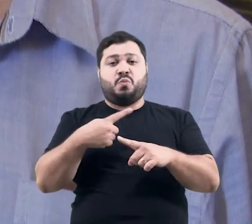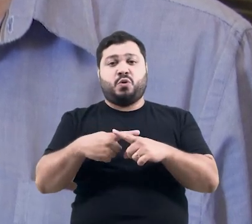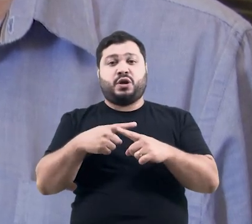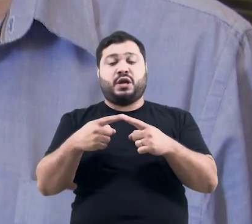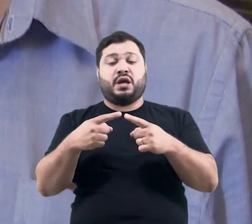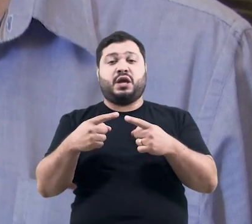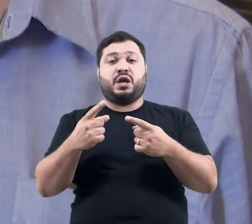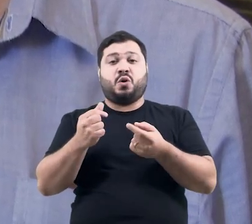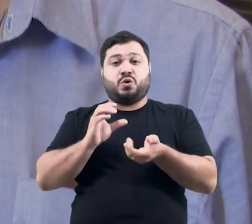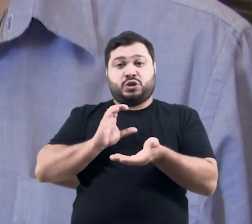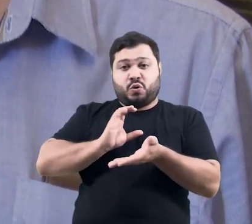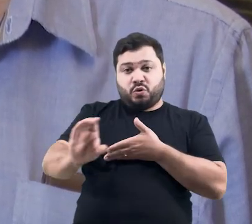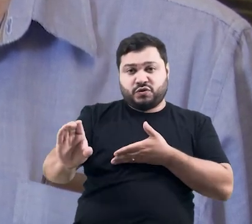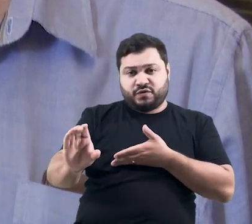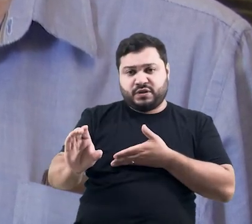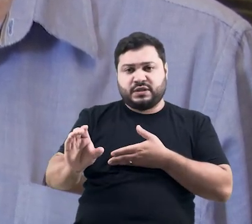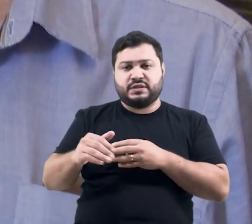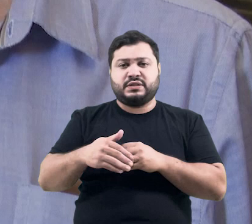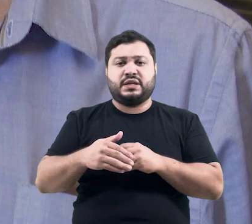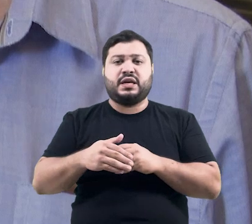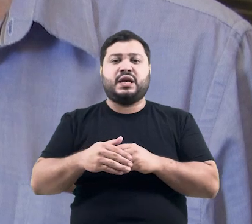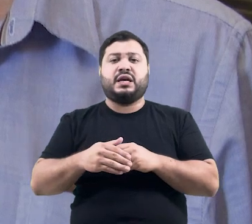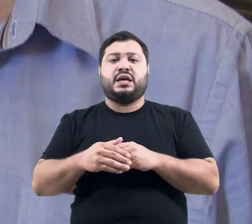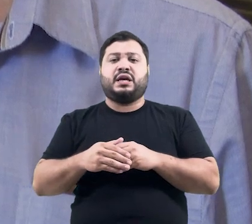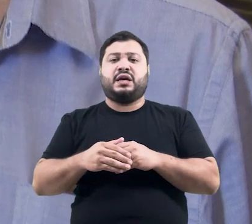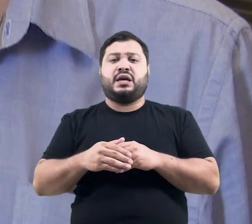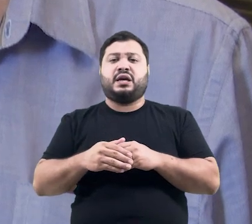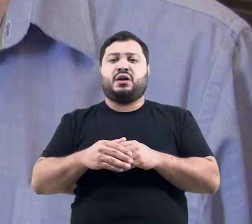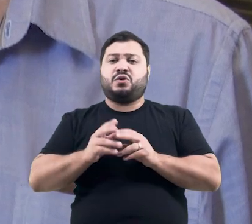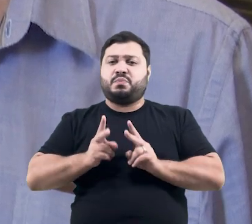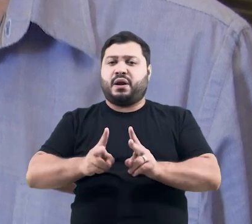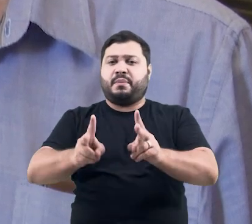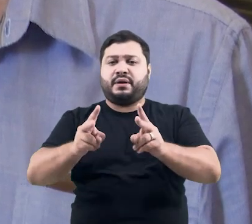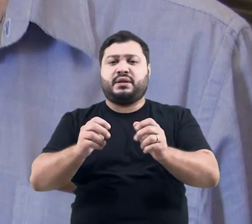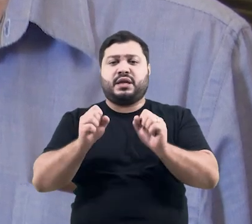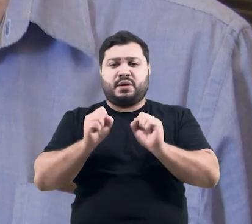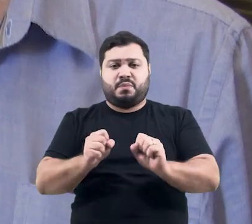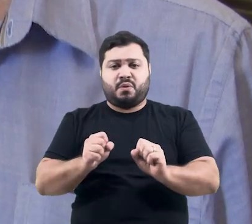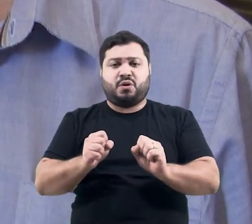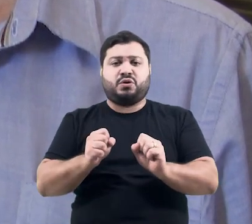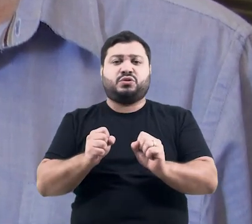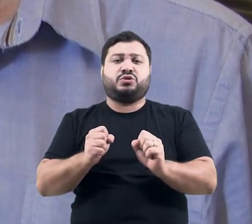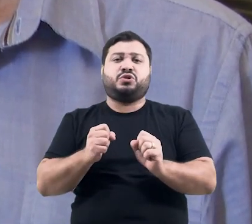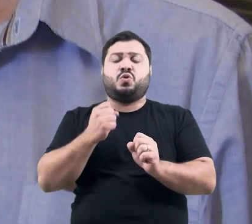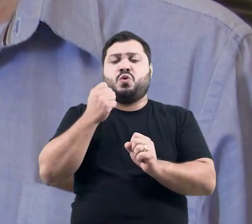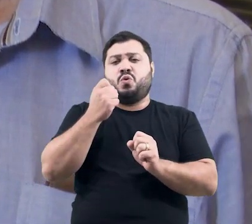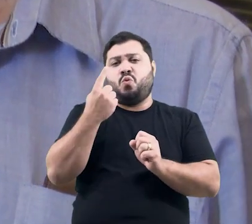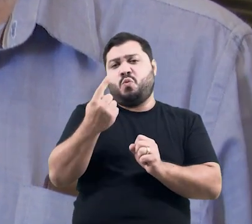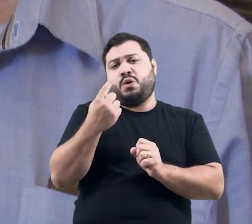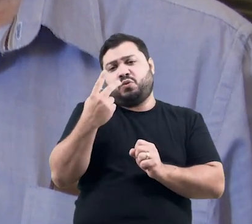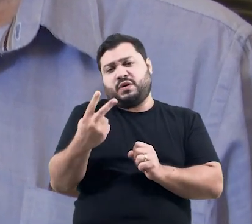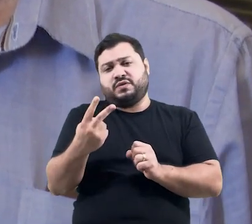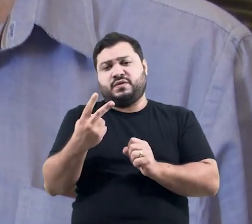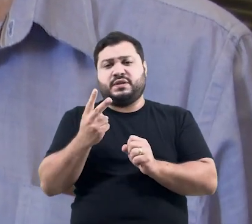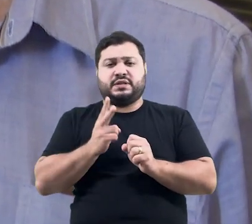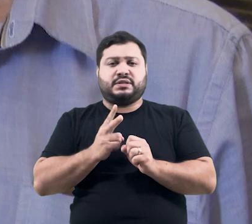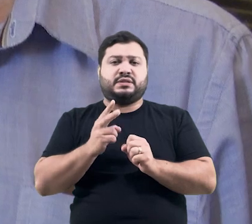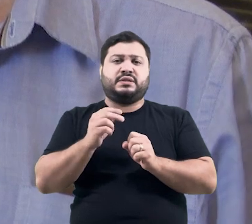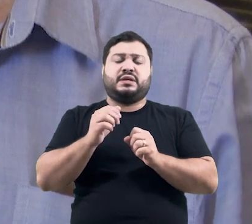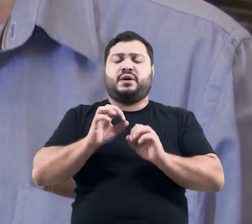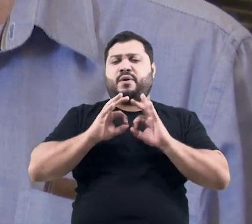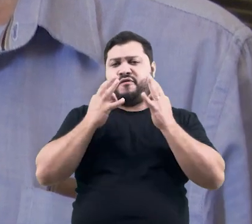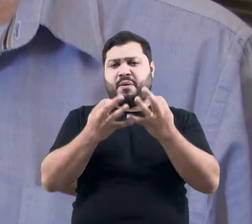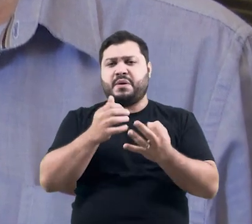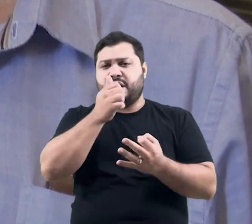situação, porque os recursos financeiros que eles não dispõem para manter, pode até dar conta de comprar uma ou duas vezes,